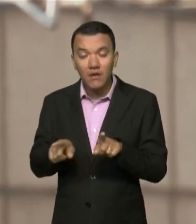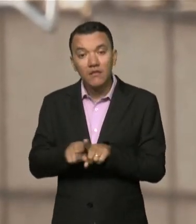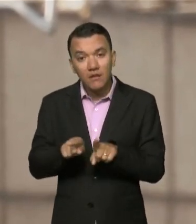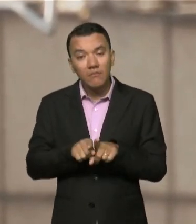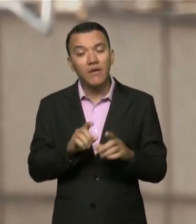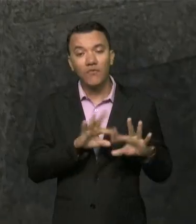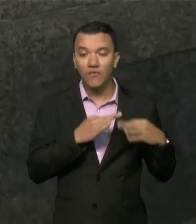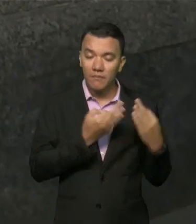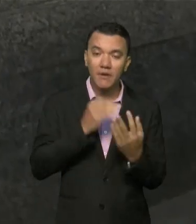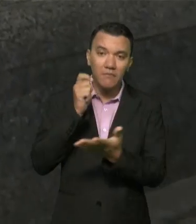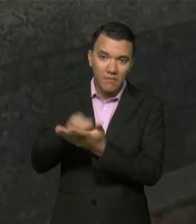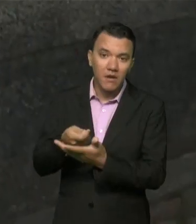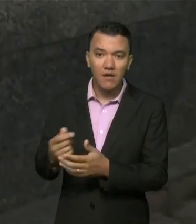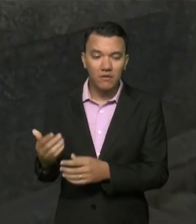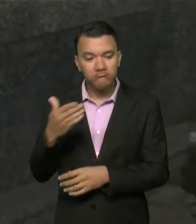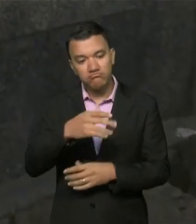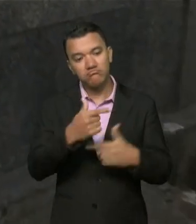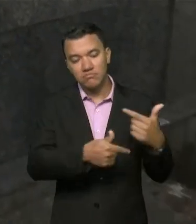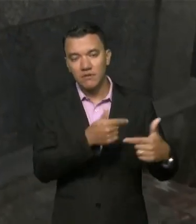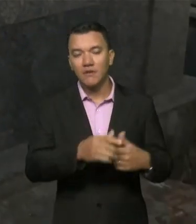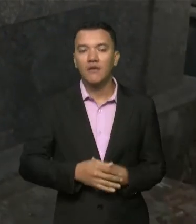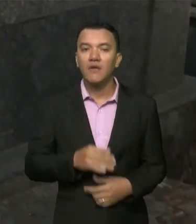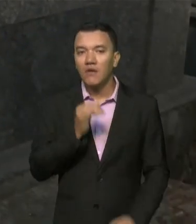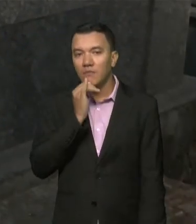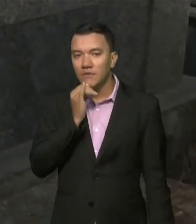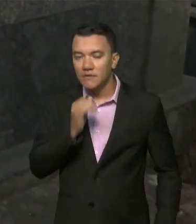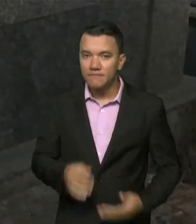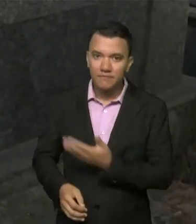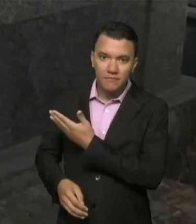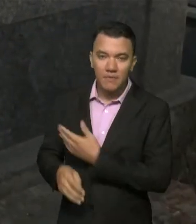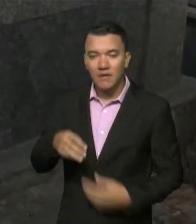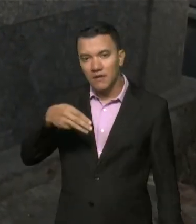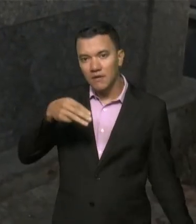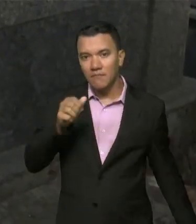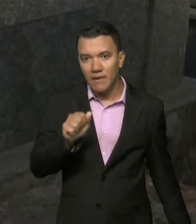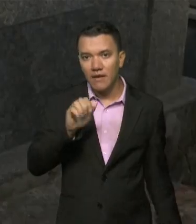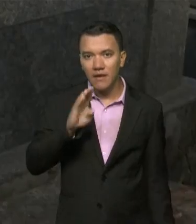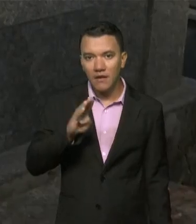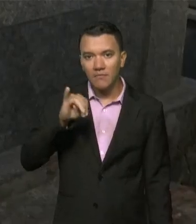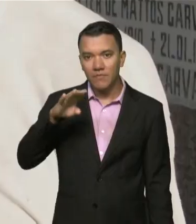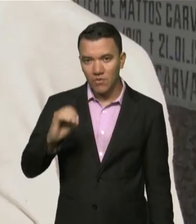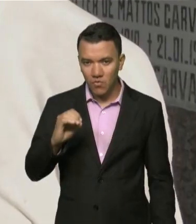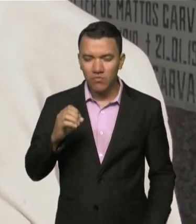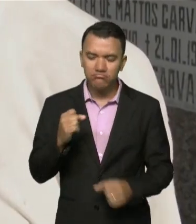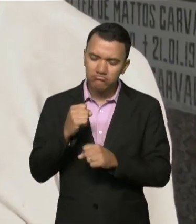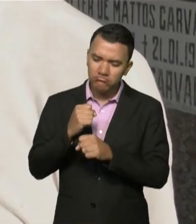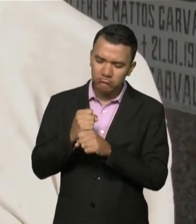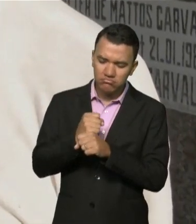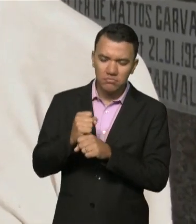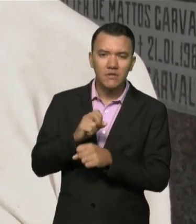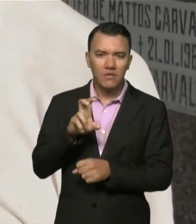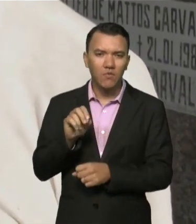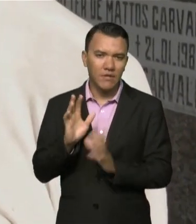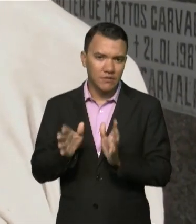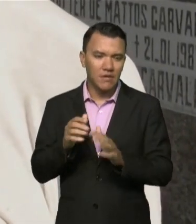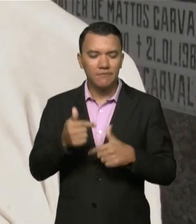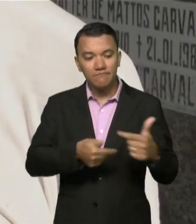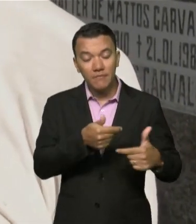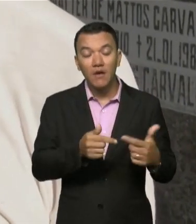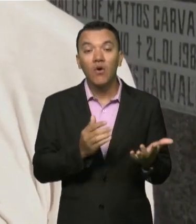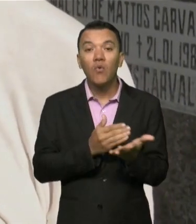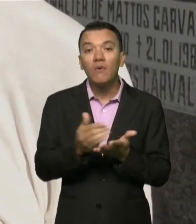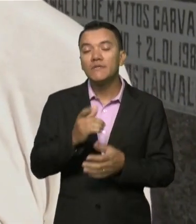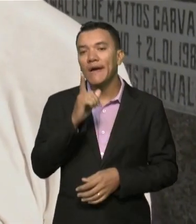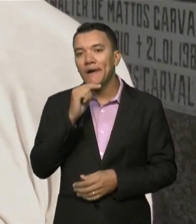pela família. Seu Mábio faz este tipo de serviço há mais de 50 anos. Comecei vendendo água para os